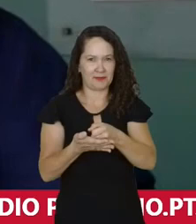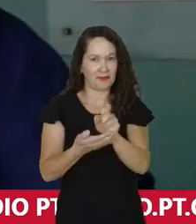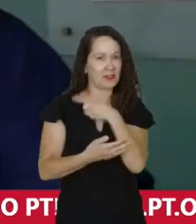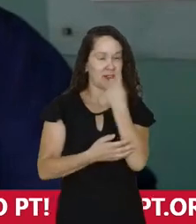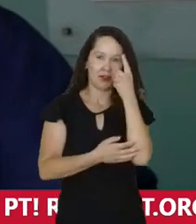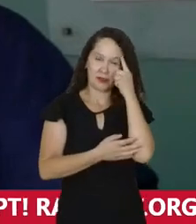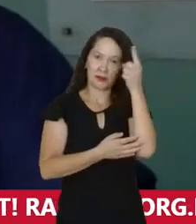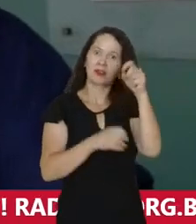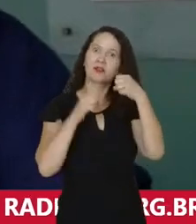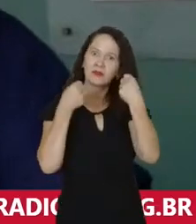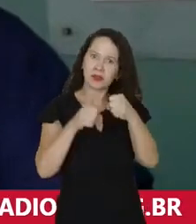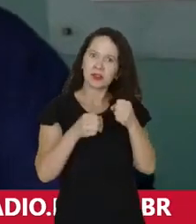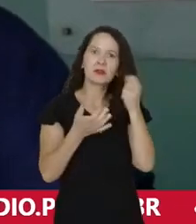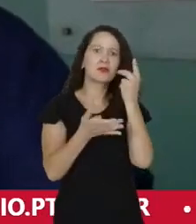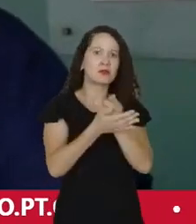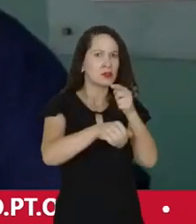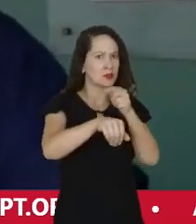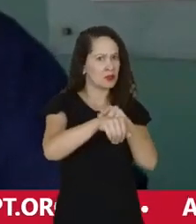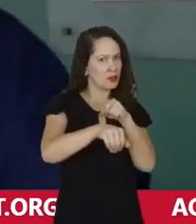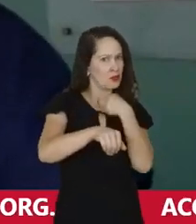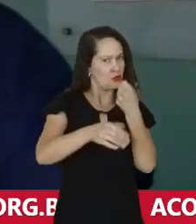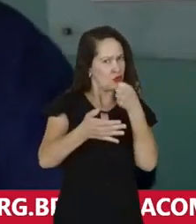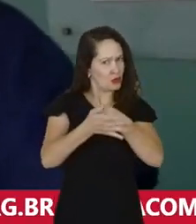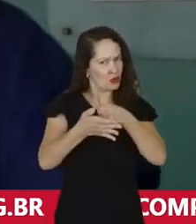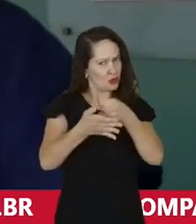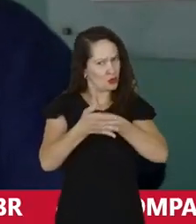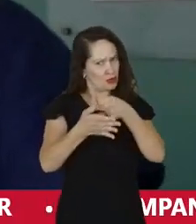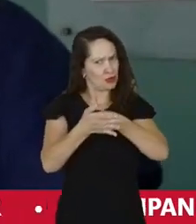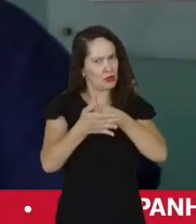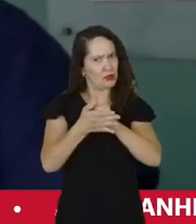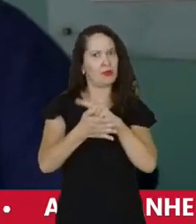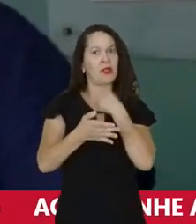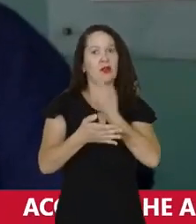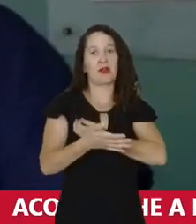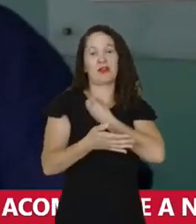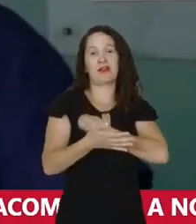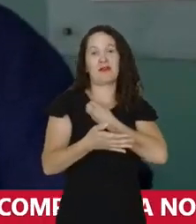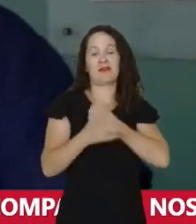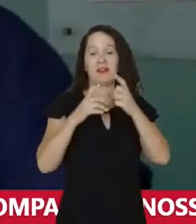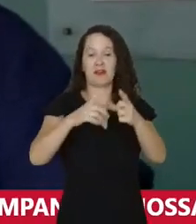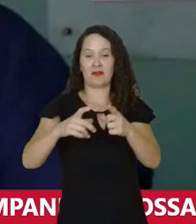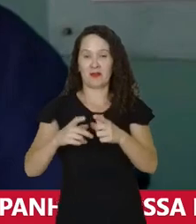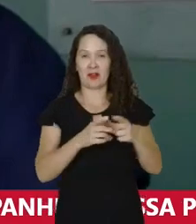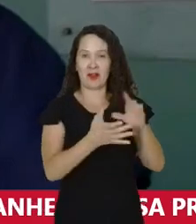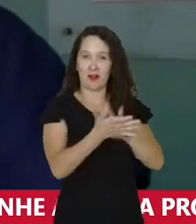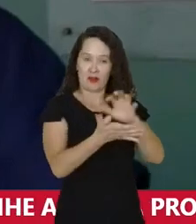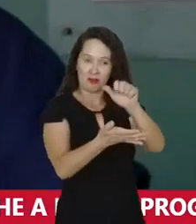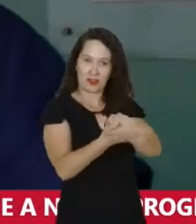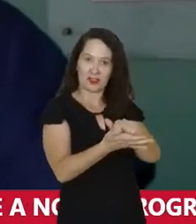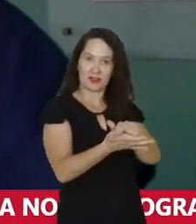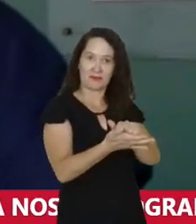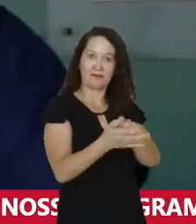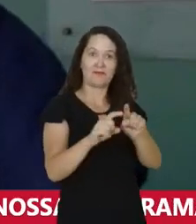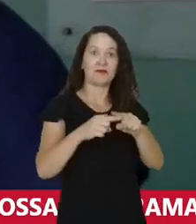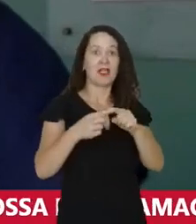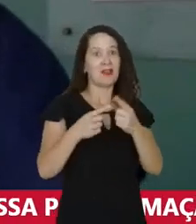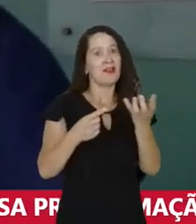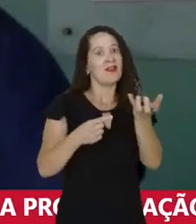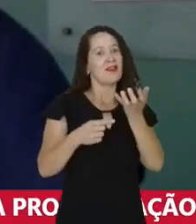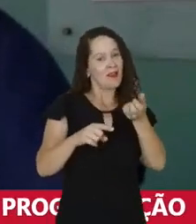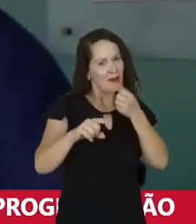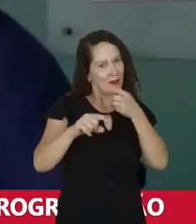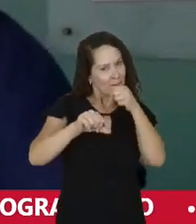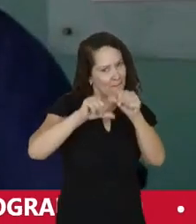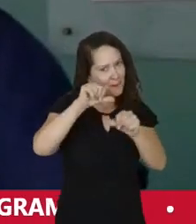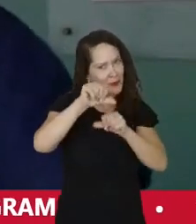que pensar que, ao mesmo tempo que nós estamos lutando pela nossa presença nesses espaços, nós temos que lutar por mudar a